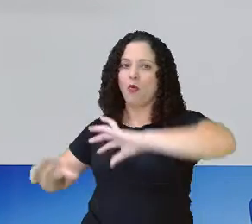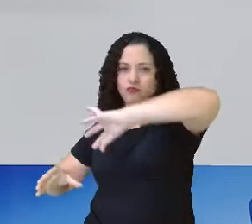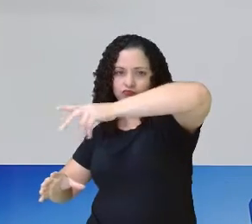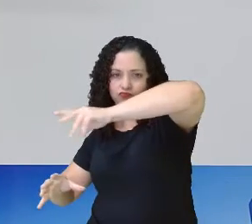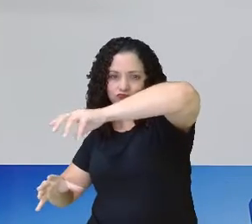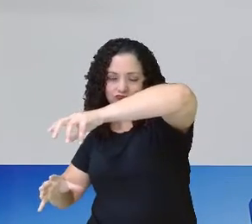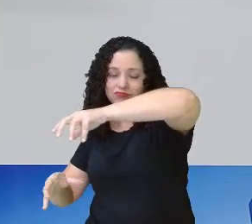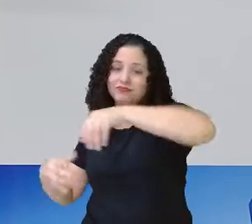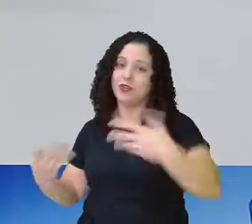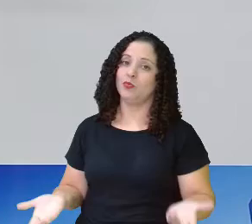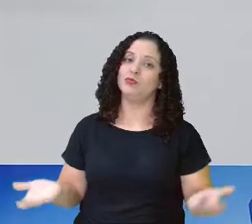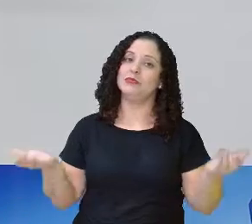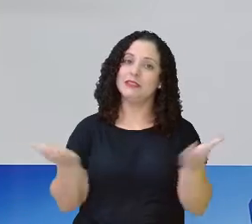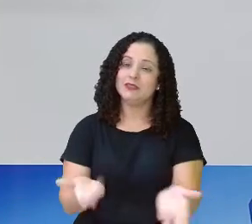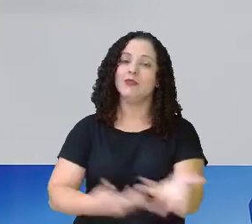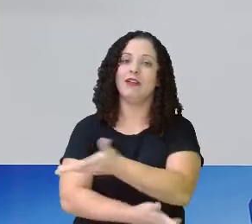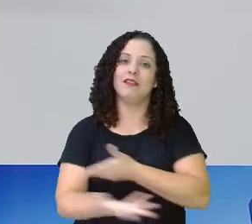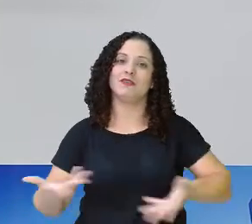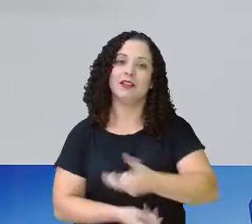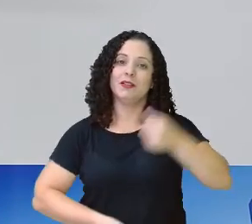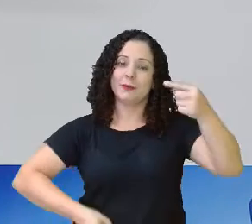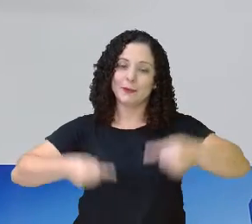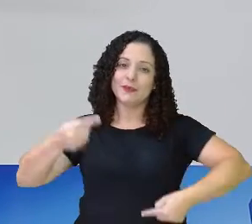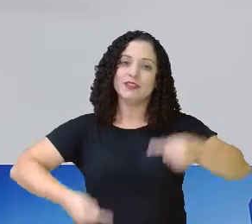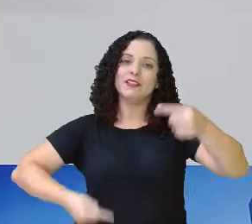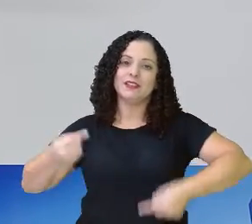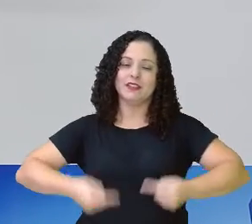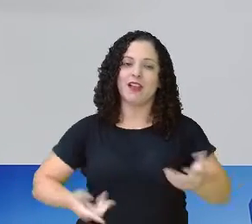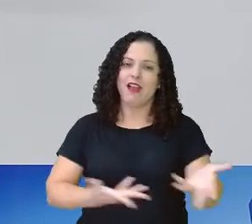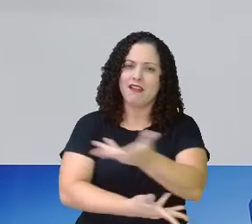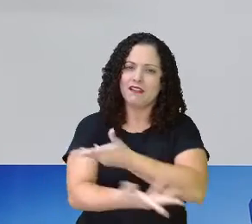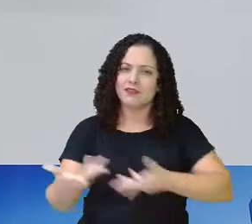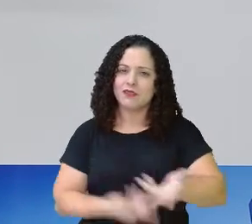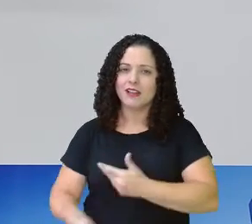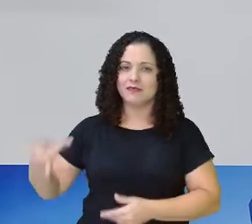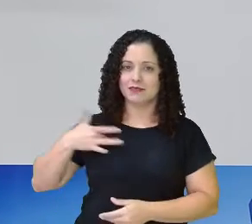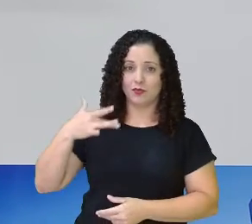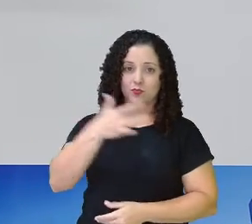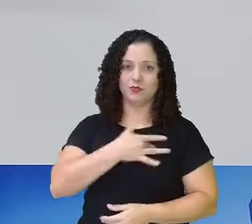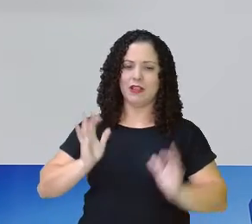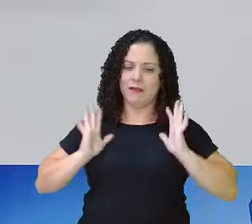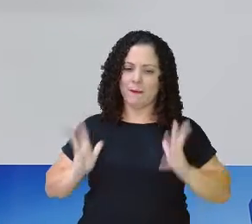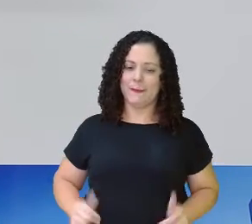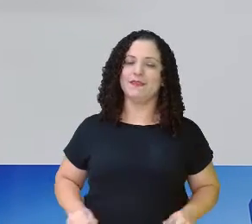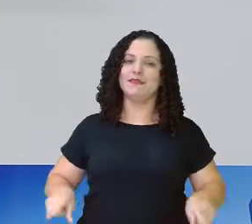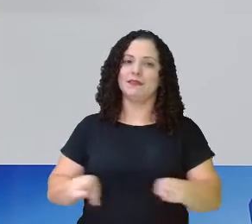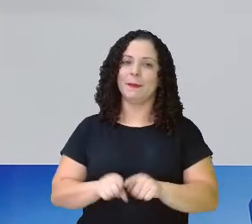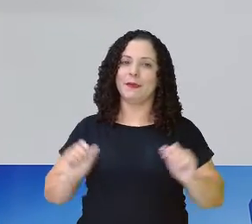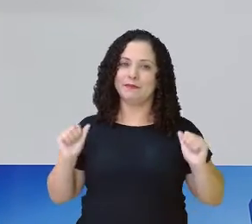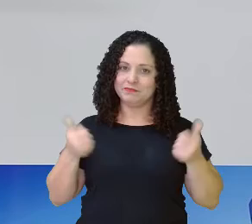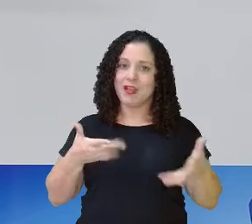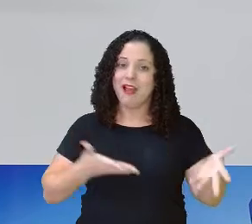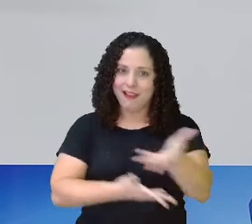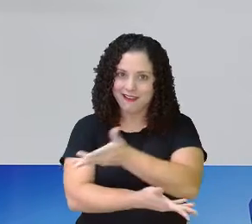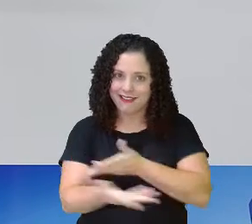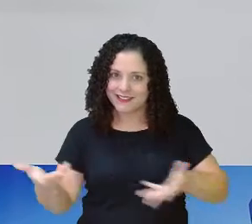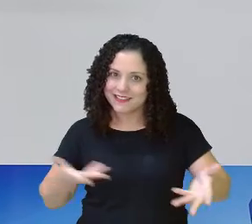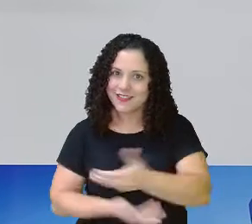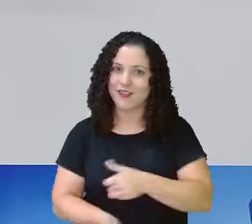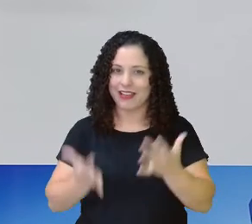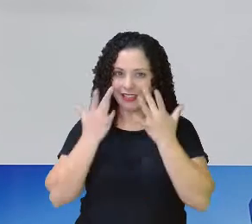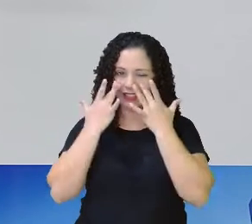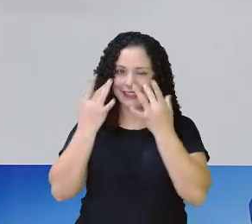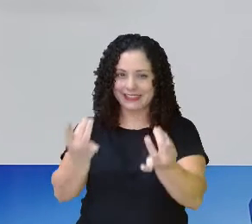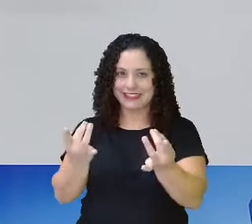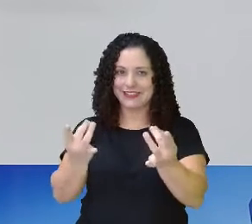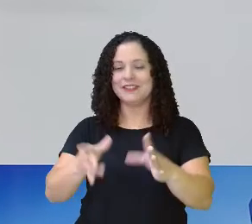é falar em questão política, falar em questão higiênica, é falar em questão sanitária, viu, gente? Está tudo bem interligado. Vamos prestar bem atenção